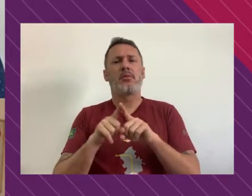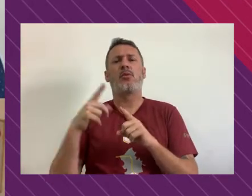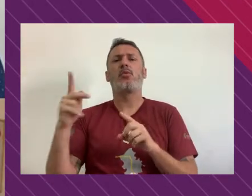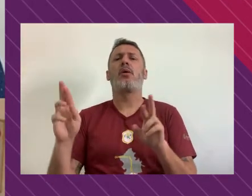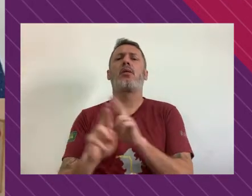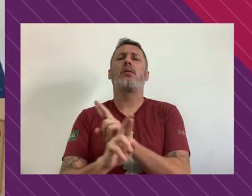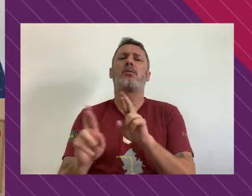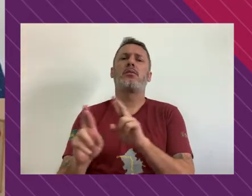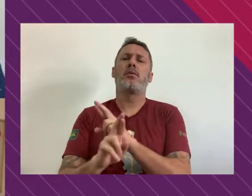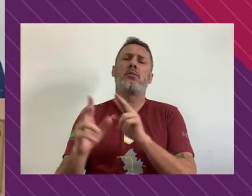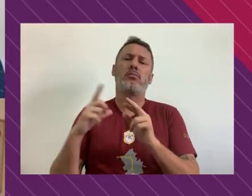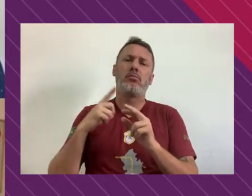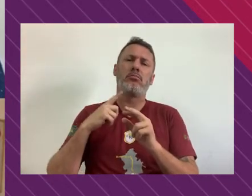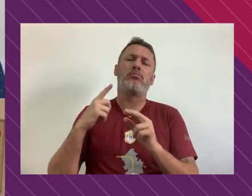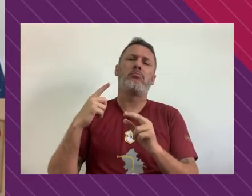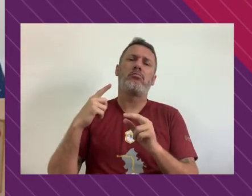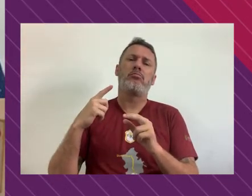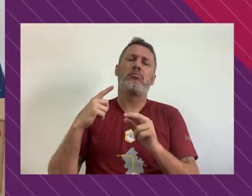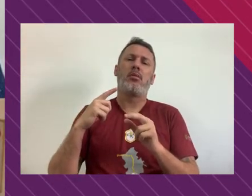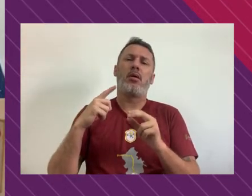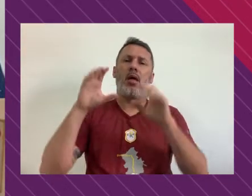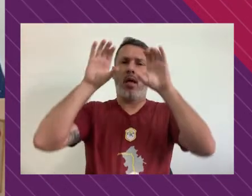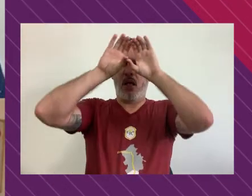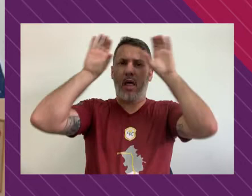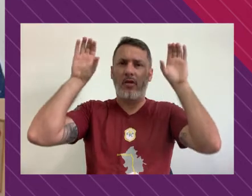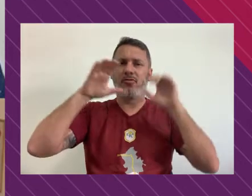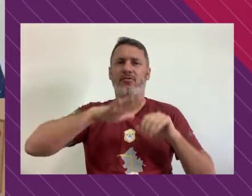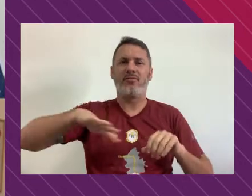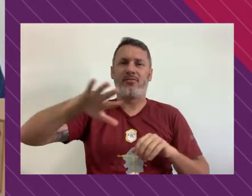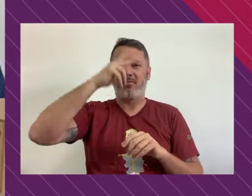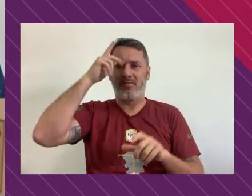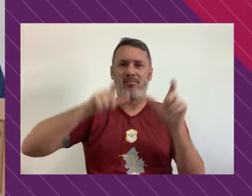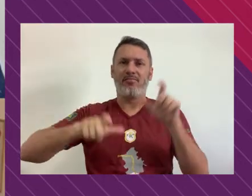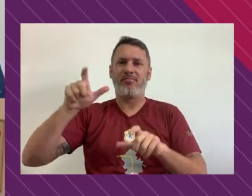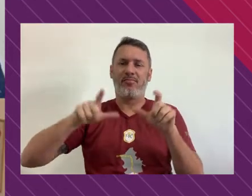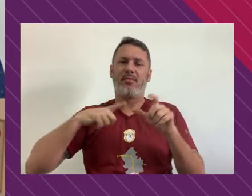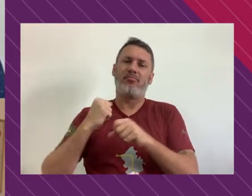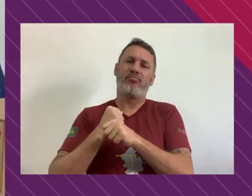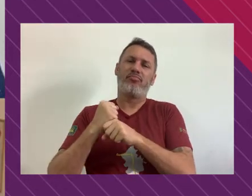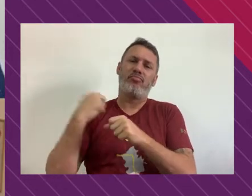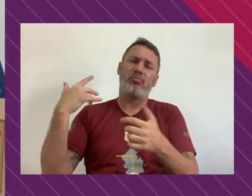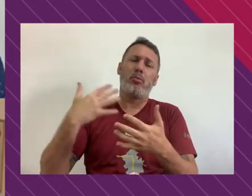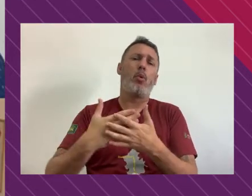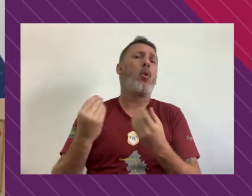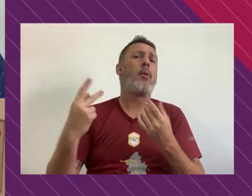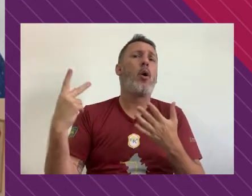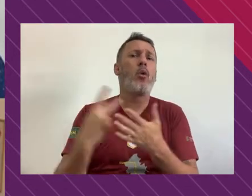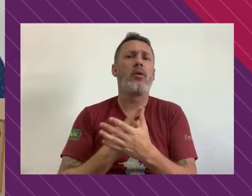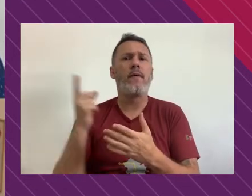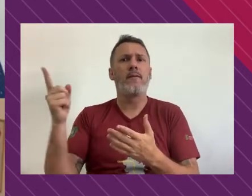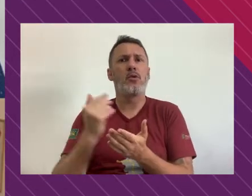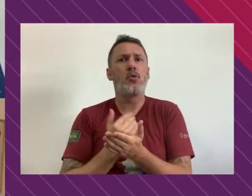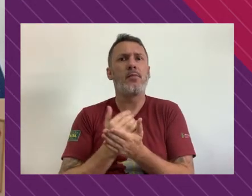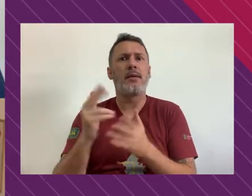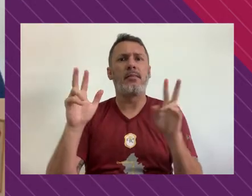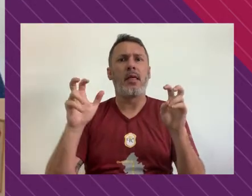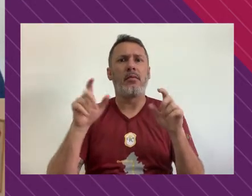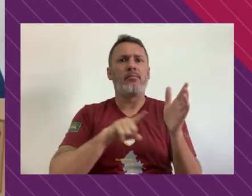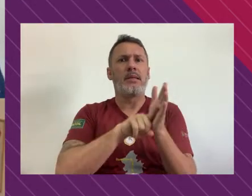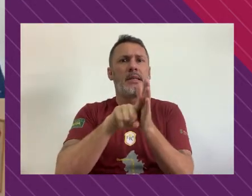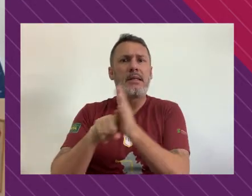relação que você construiu com seus clientes ao longo desse tempo, né? Como é que Uhum. isso aconteceu, como que você entrou nesse tema, como que você